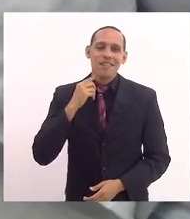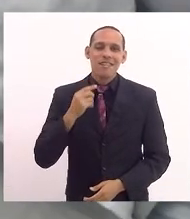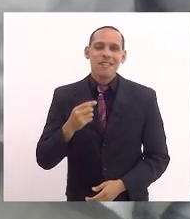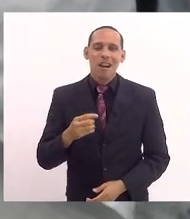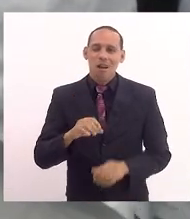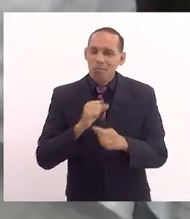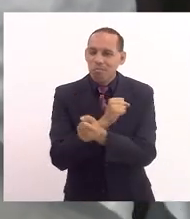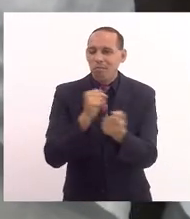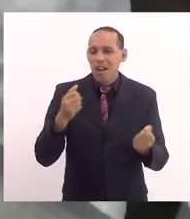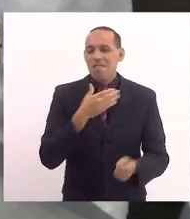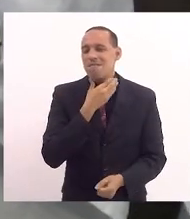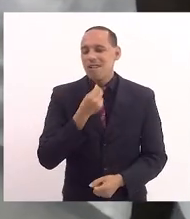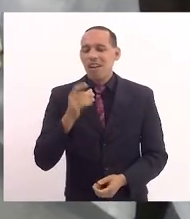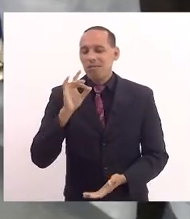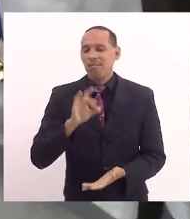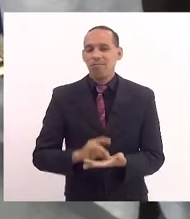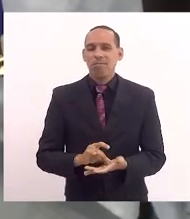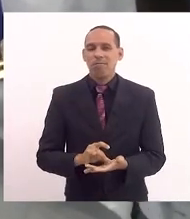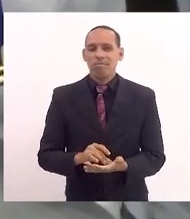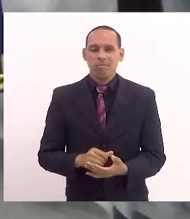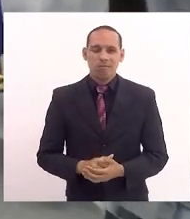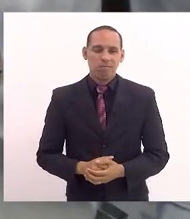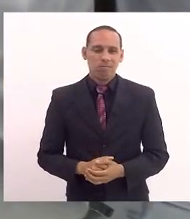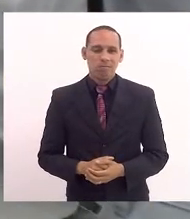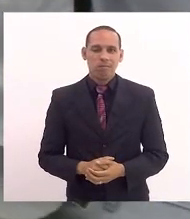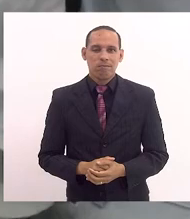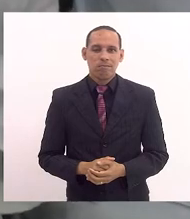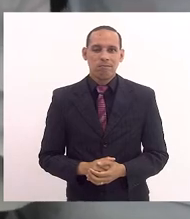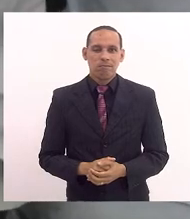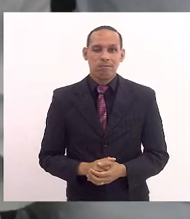abolição. Essa é a verdade.